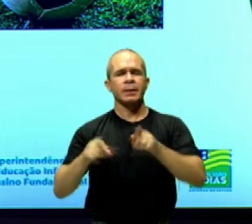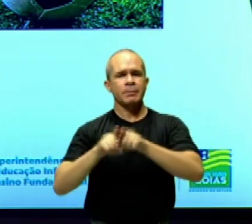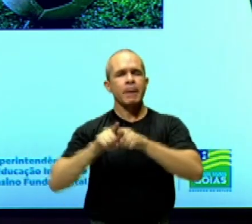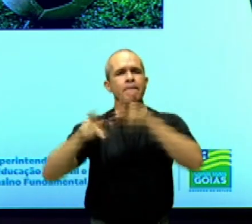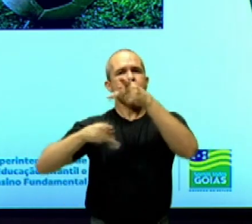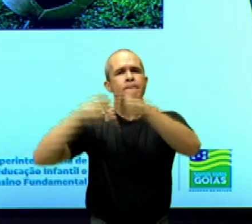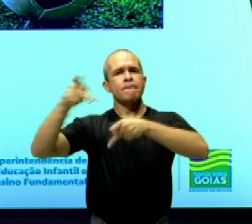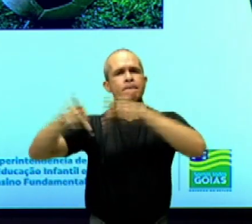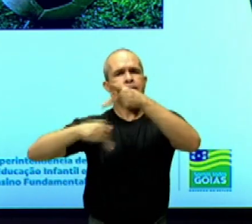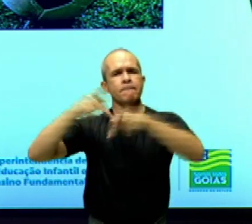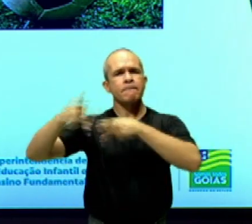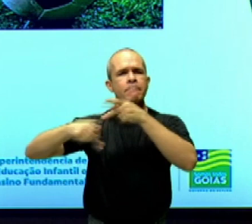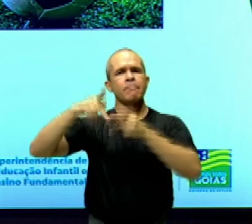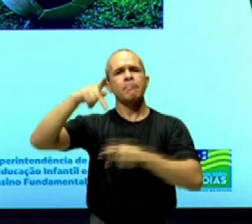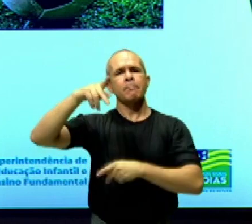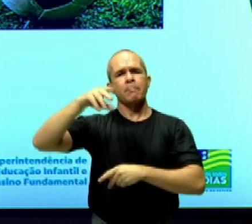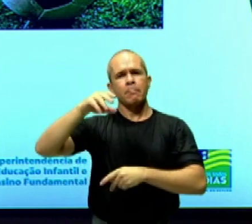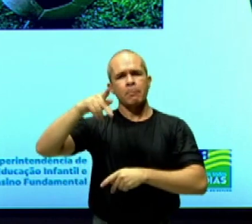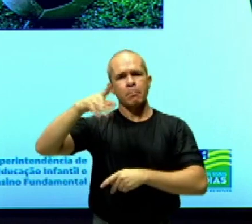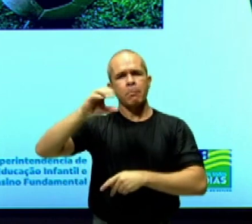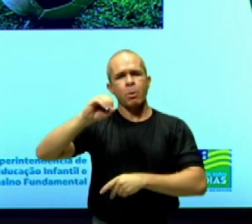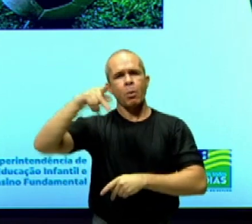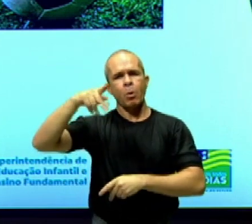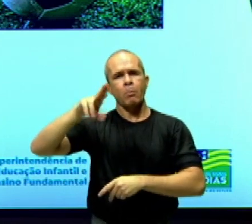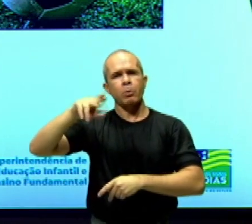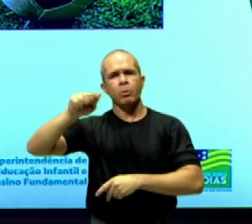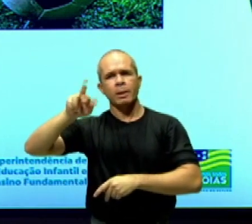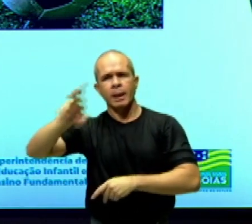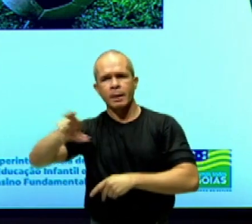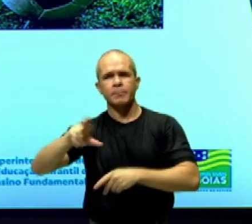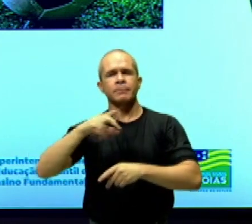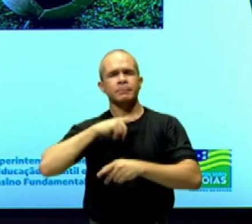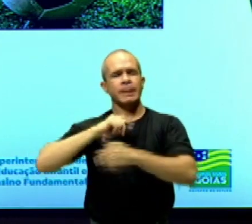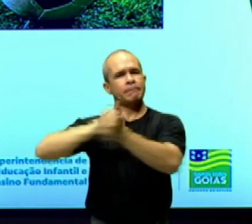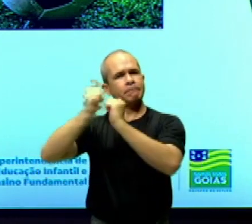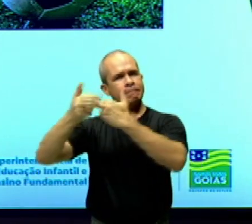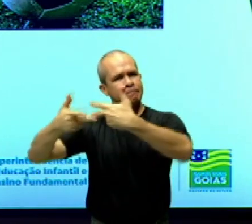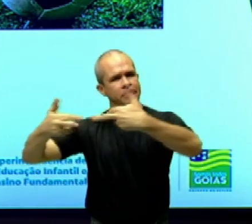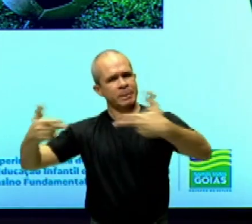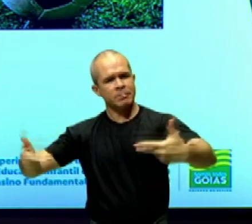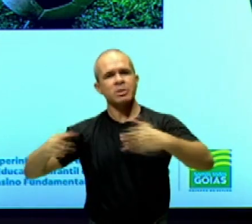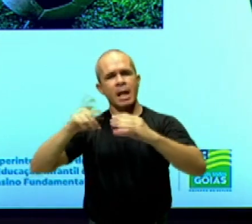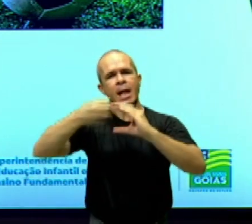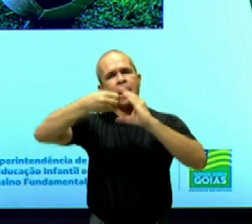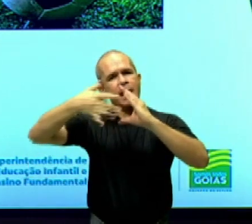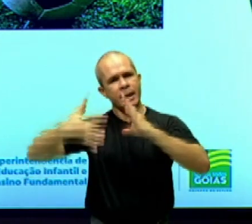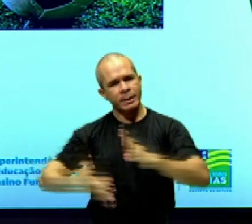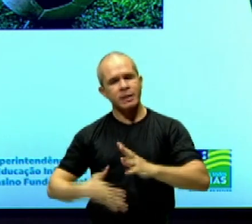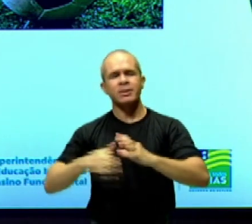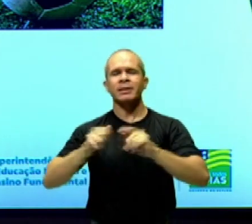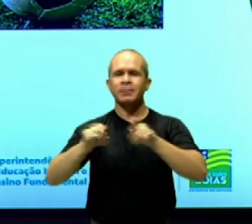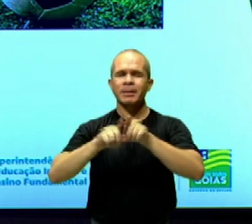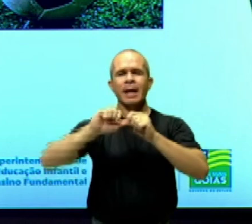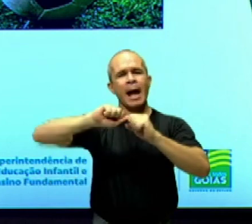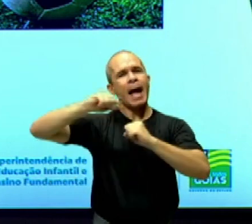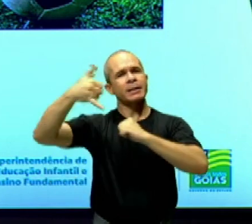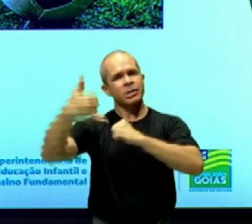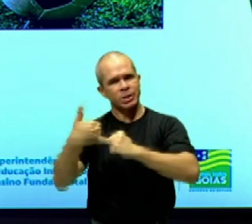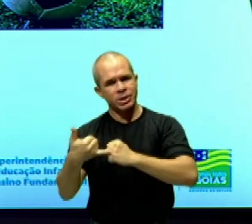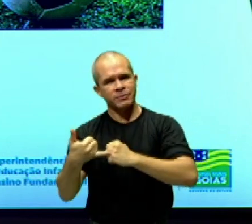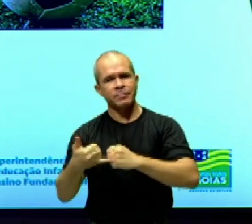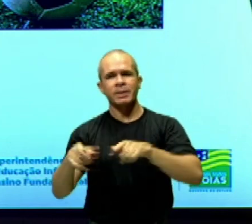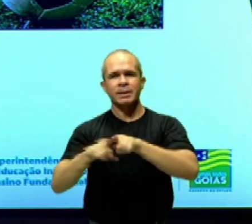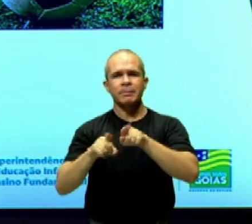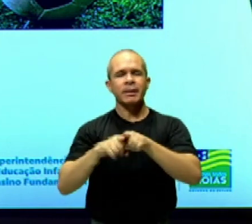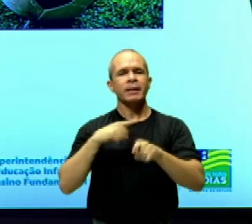está nomeando quem? Está caracterizando quem? O sport. Se está caracterizando, ele é o quê? Adjetivo. Aqui nós temos o verbo to